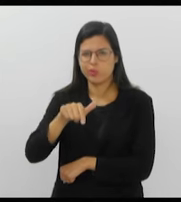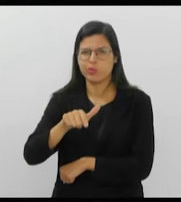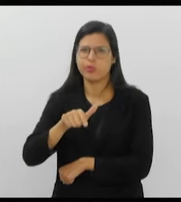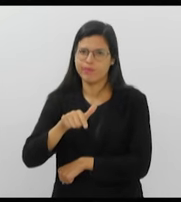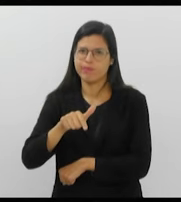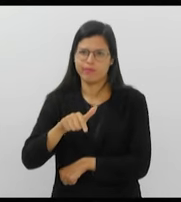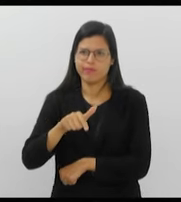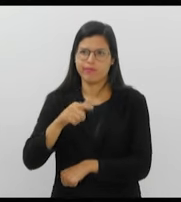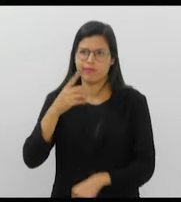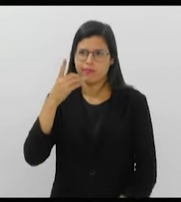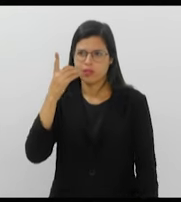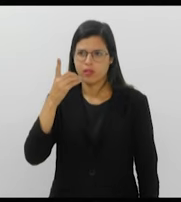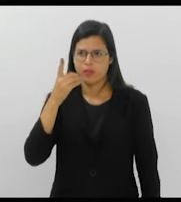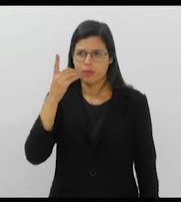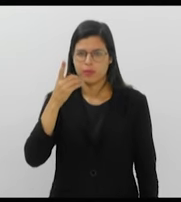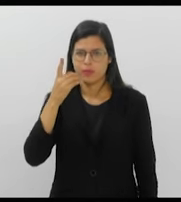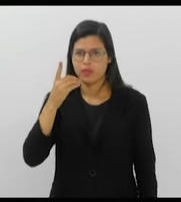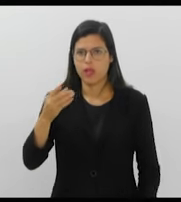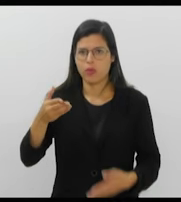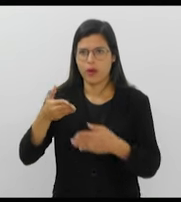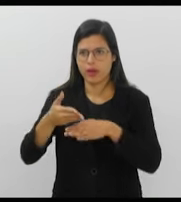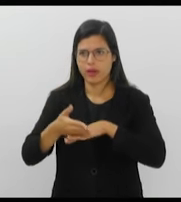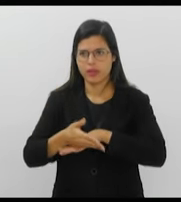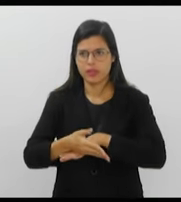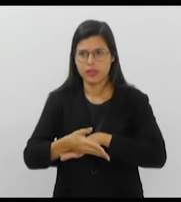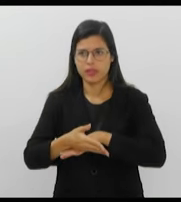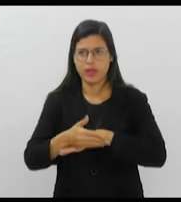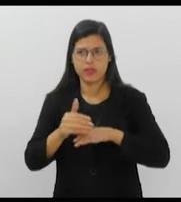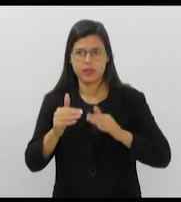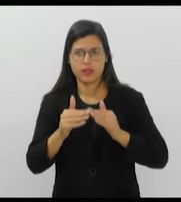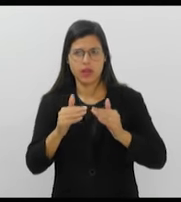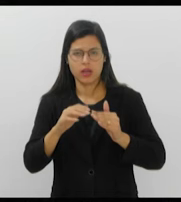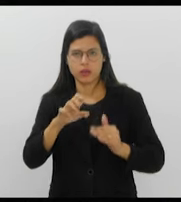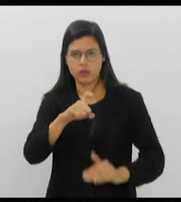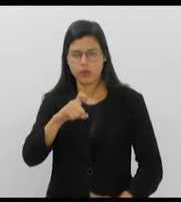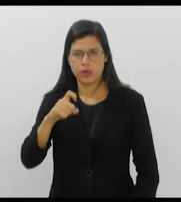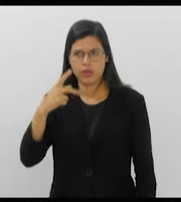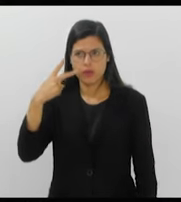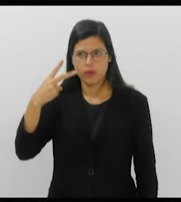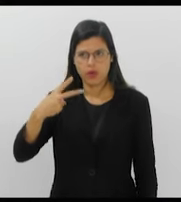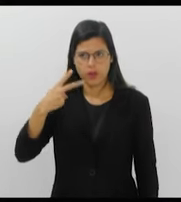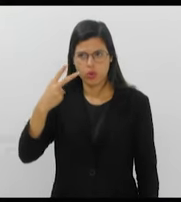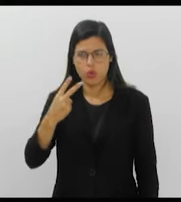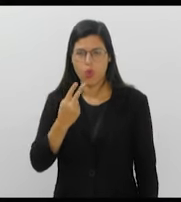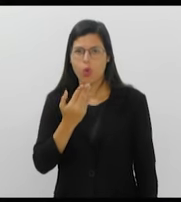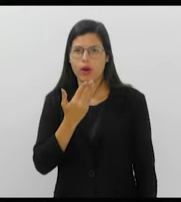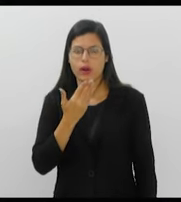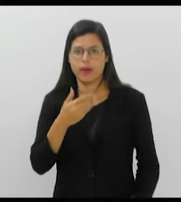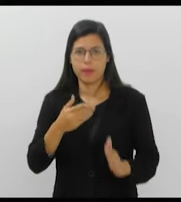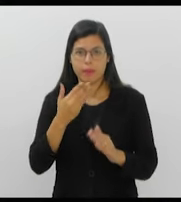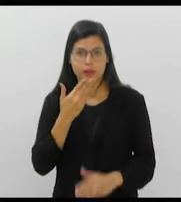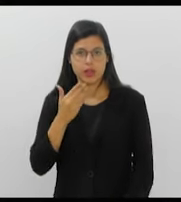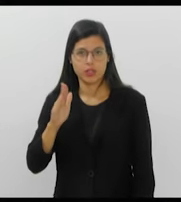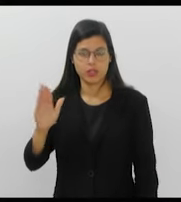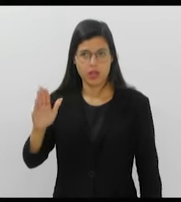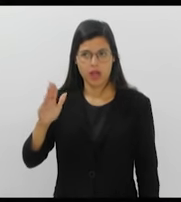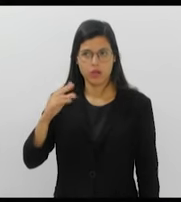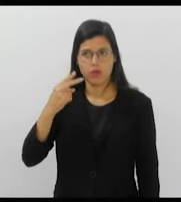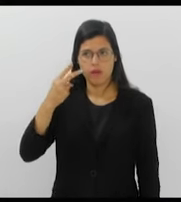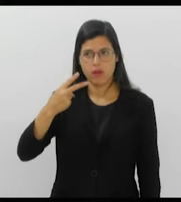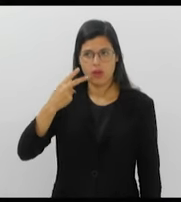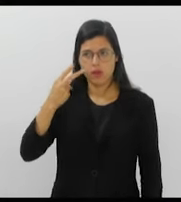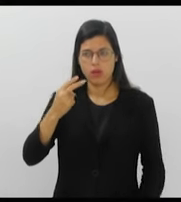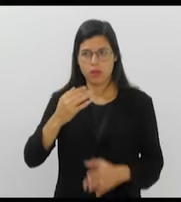Excelência adentrava a casa do ex-vereador e atual pré-candidato a vereador pela cidade de